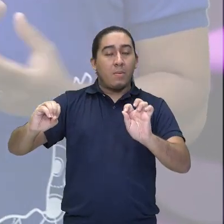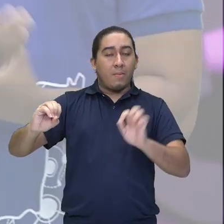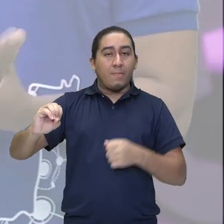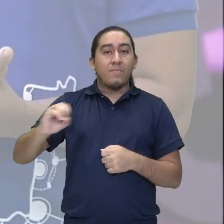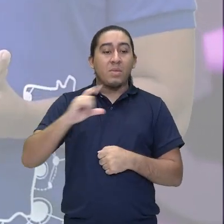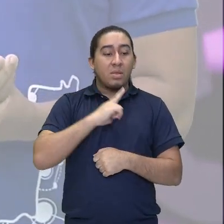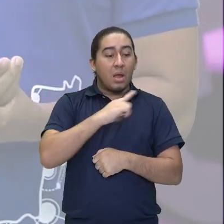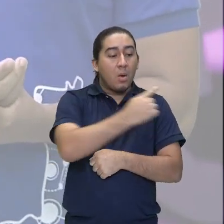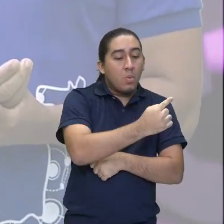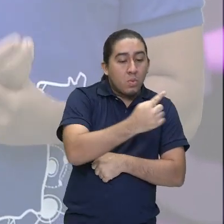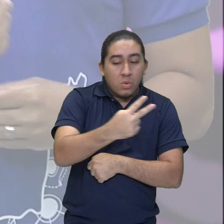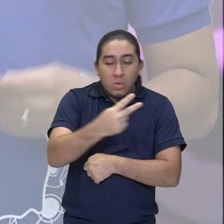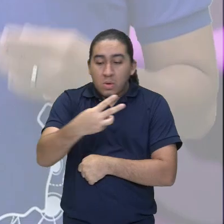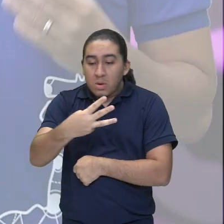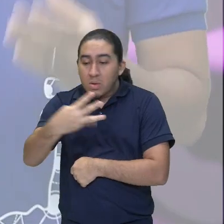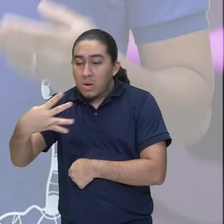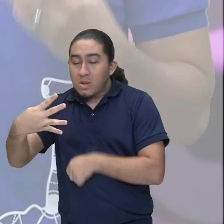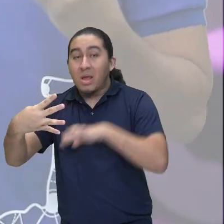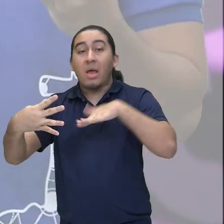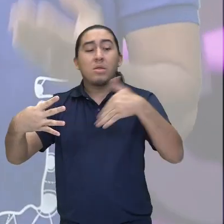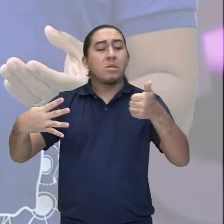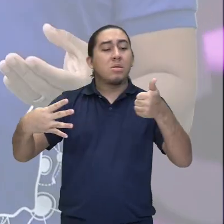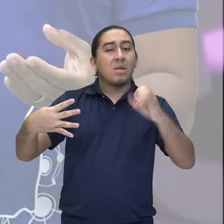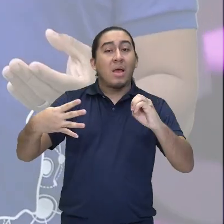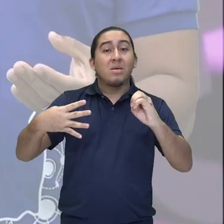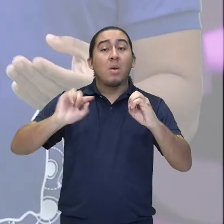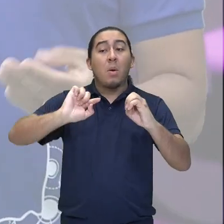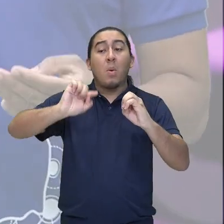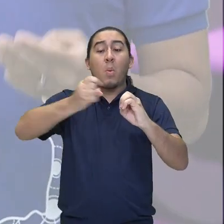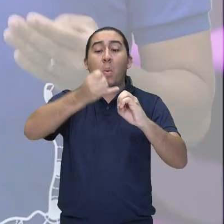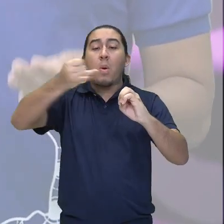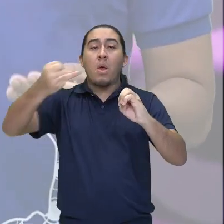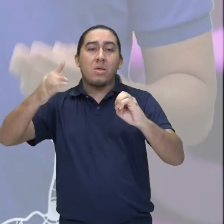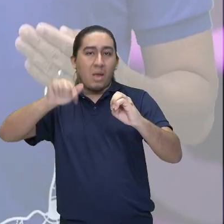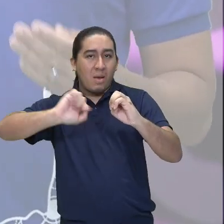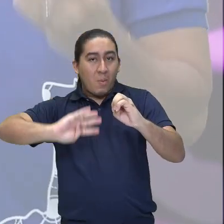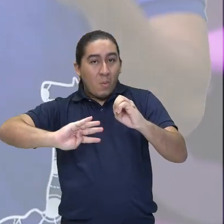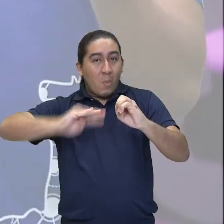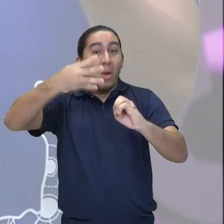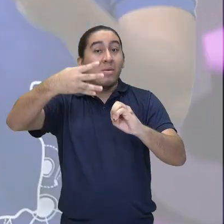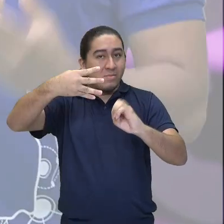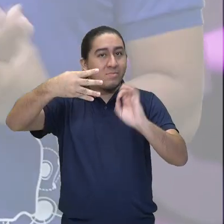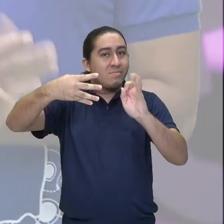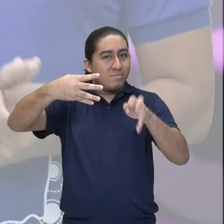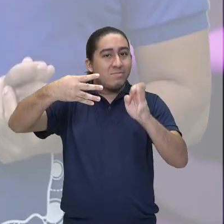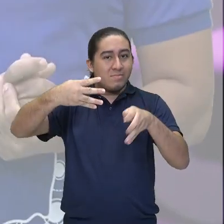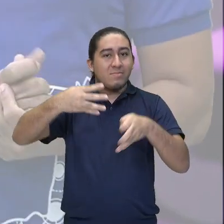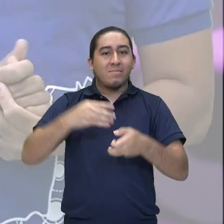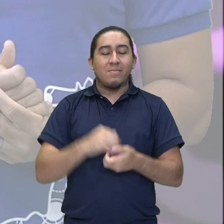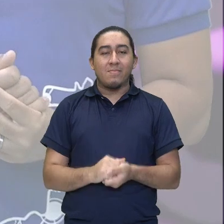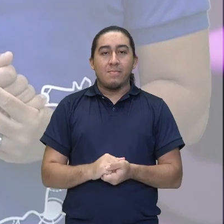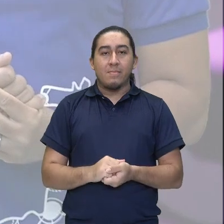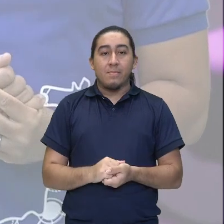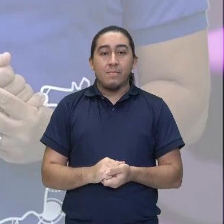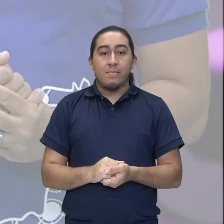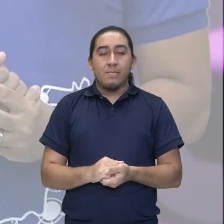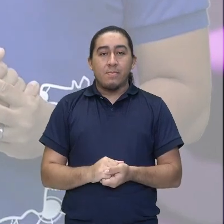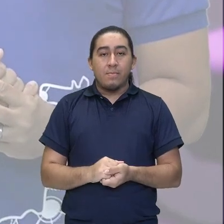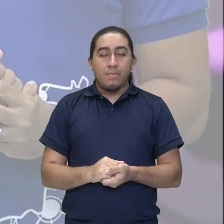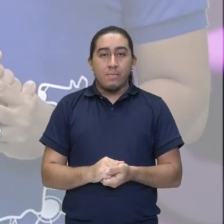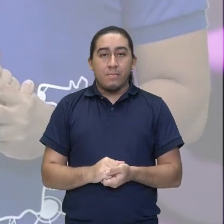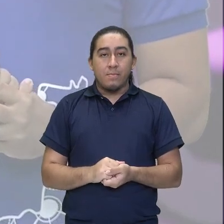10 4 vezes. Então, o que é que isso significa? Significa que é 10 elevado à quarta